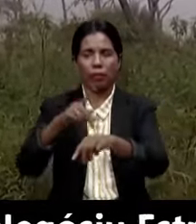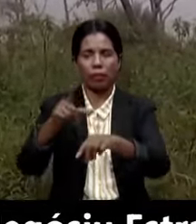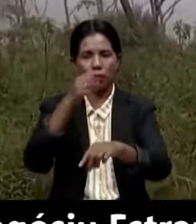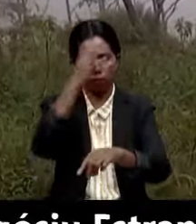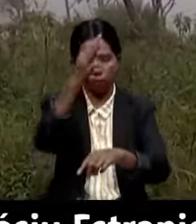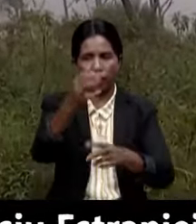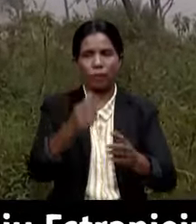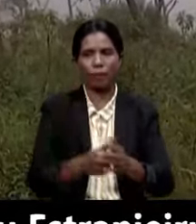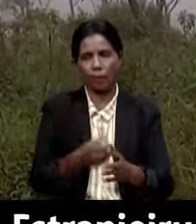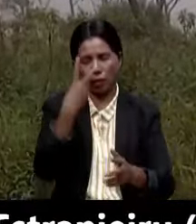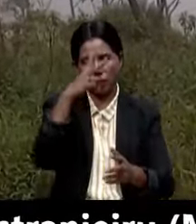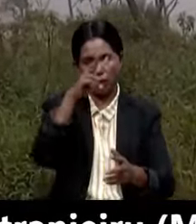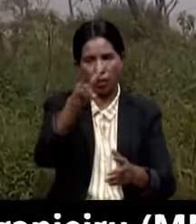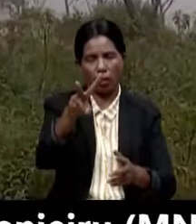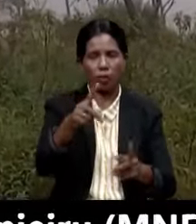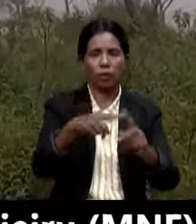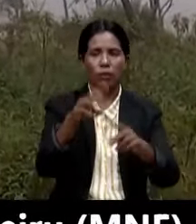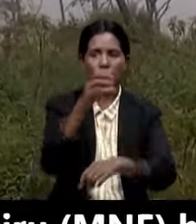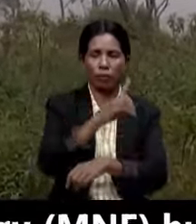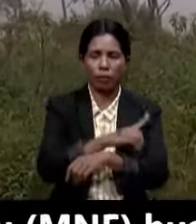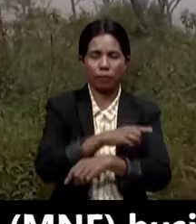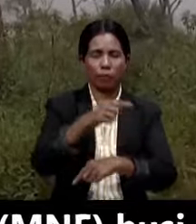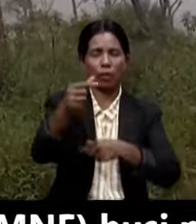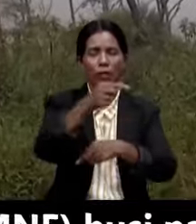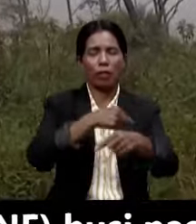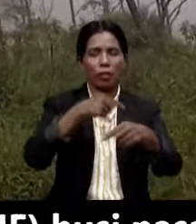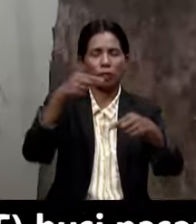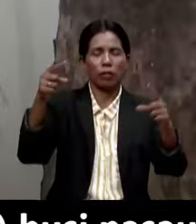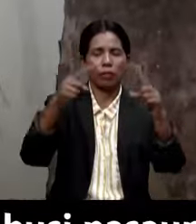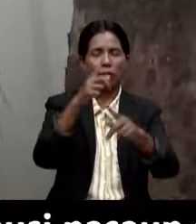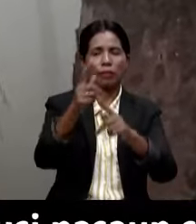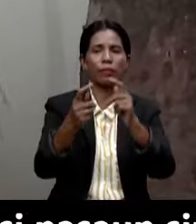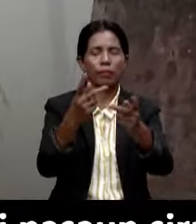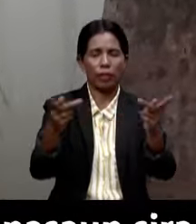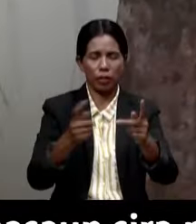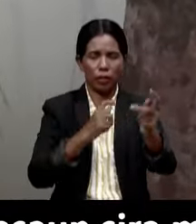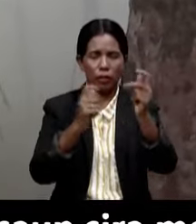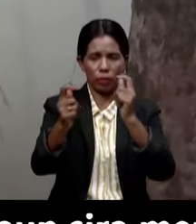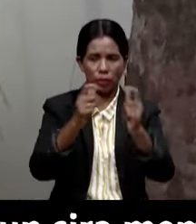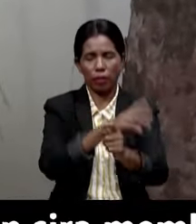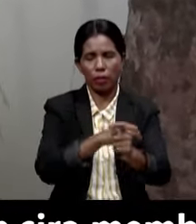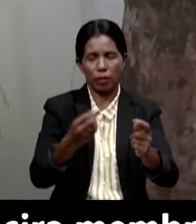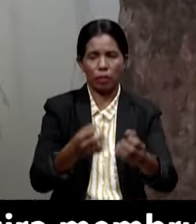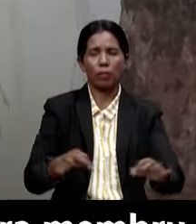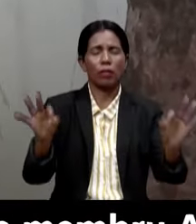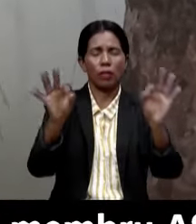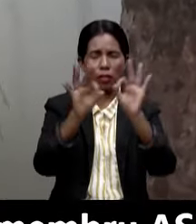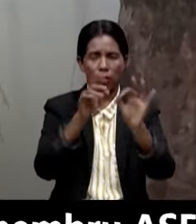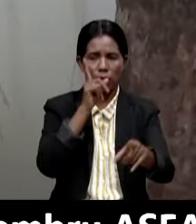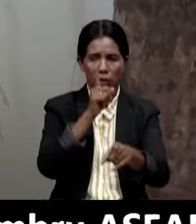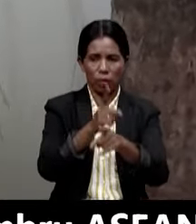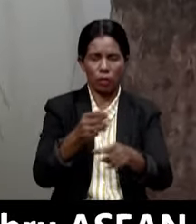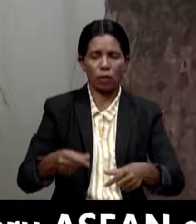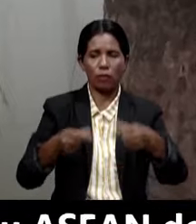futuro. Hare barialidade o hin loron era globalização setor turismo, saia nesse pilar neve importante teves, o de